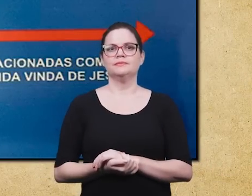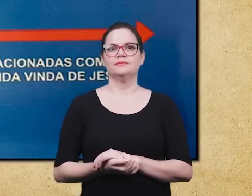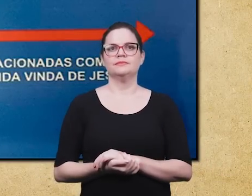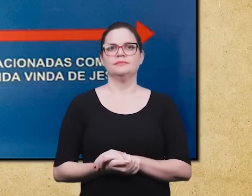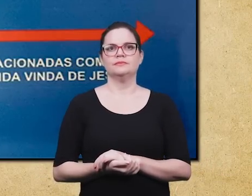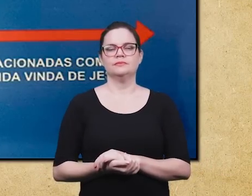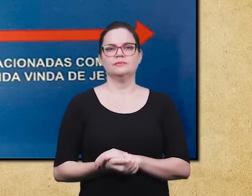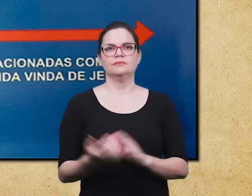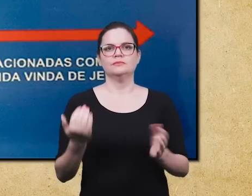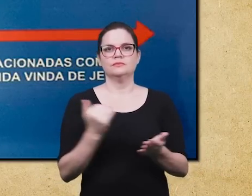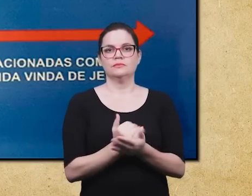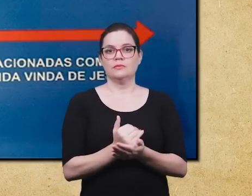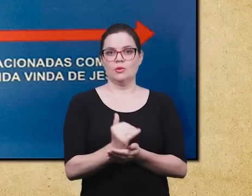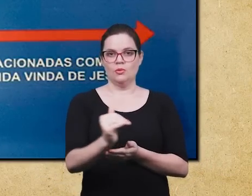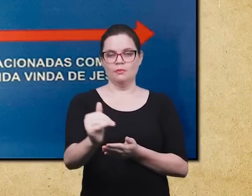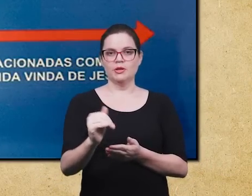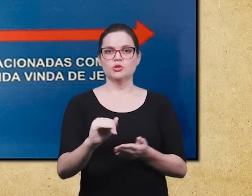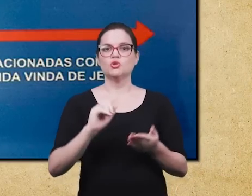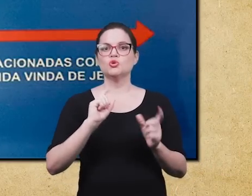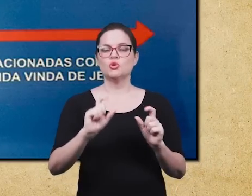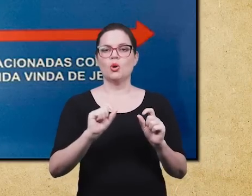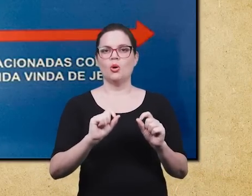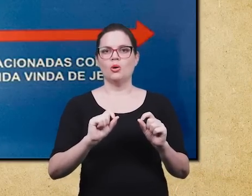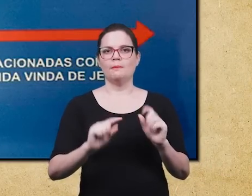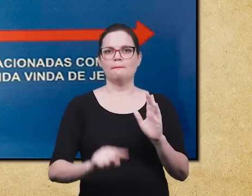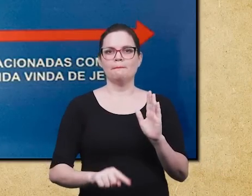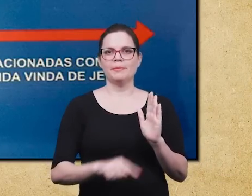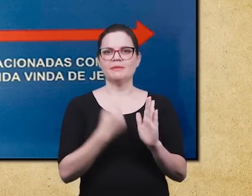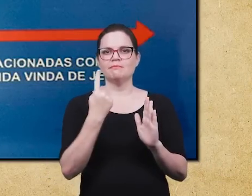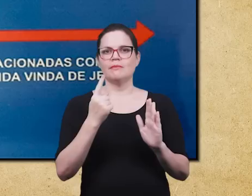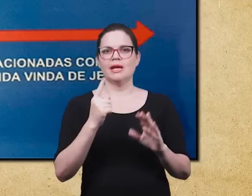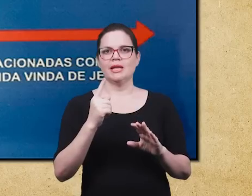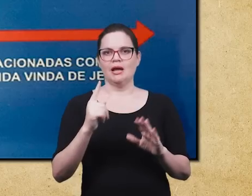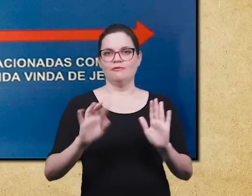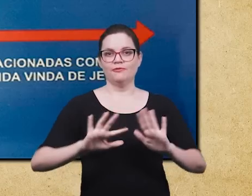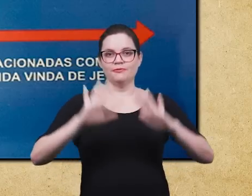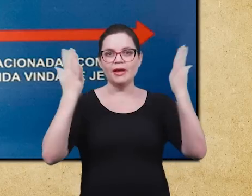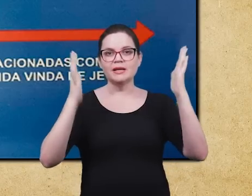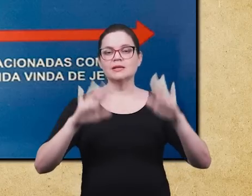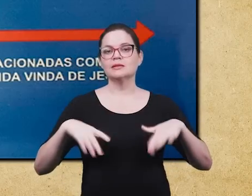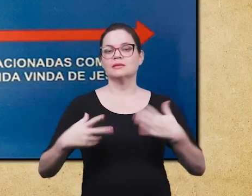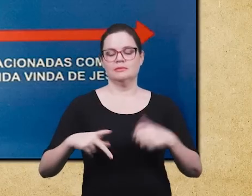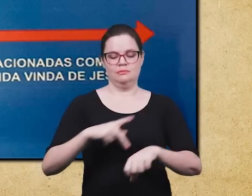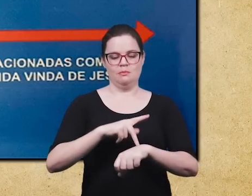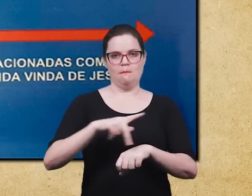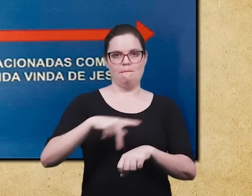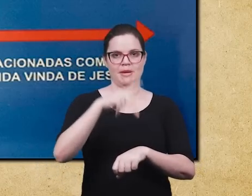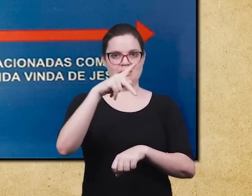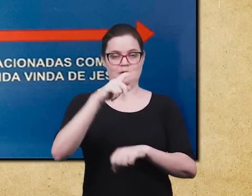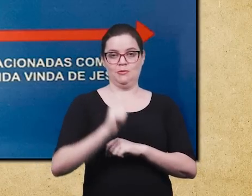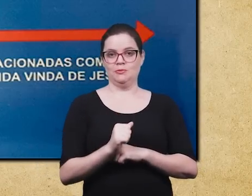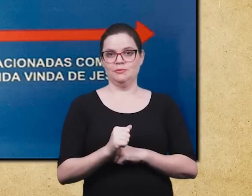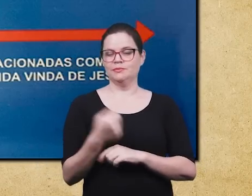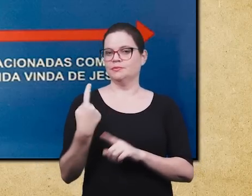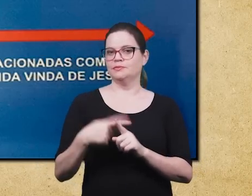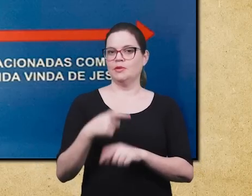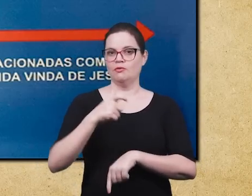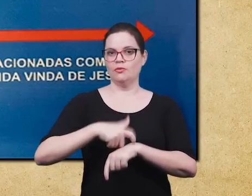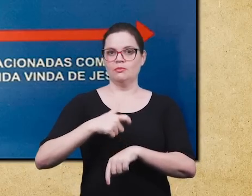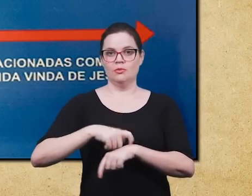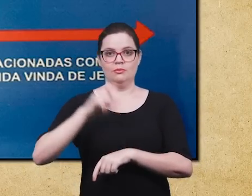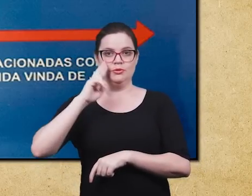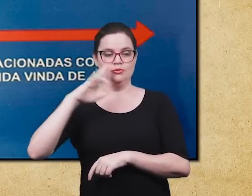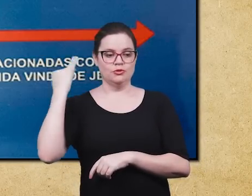ser celebradas por Israel, ali, a primeira festa, que foi a Páscoa, no momento em que o Senhor ordenou